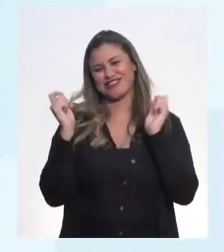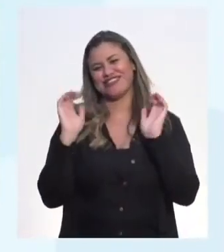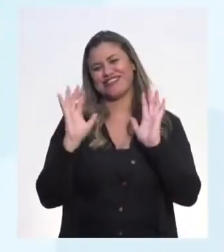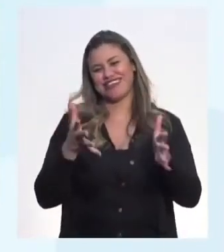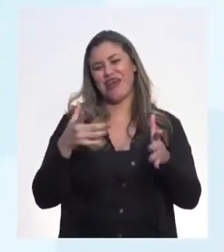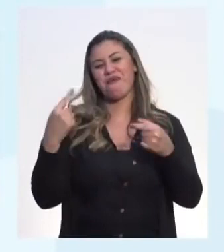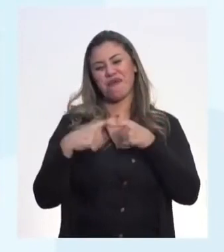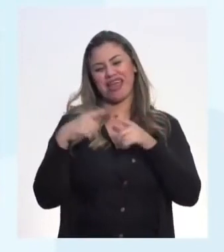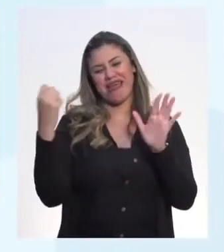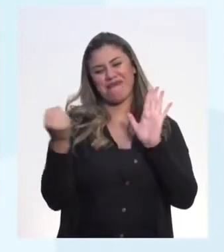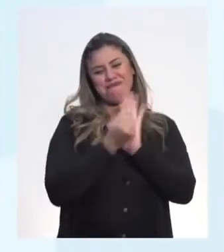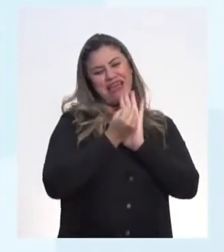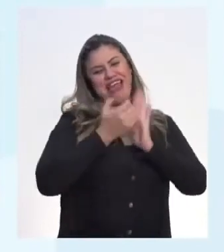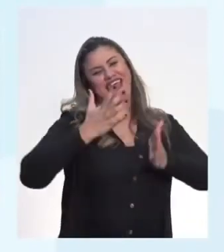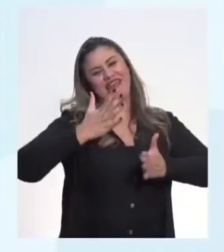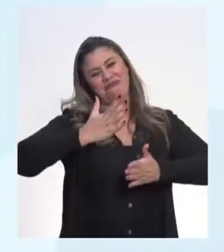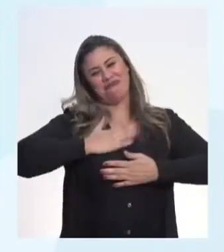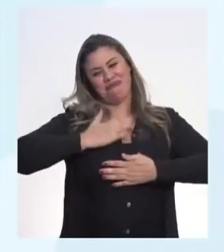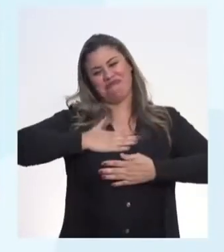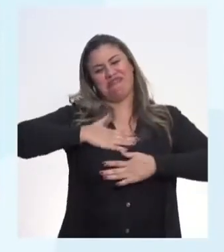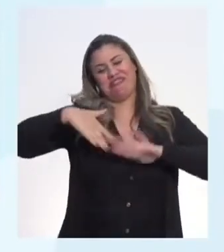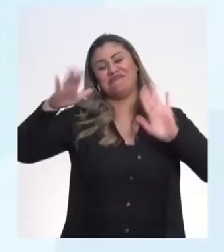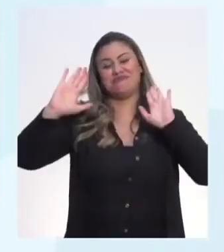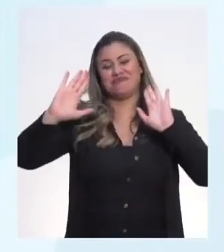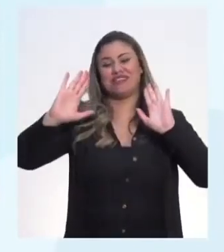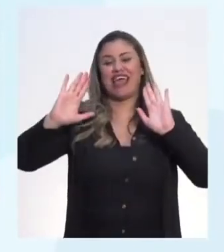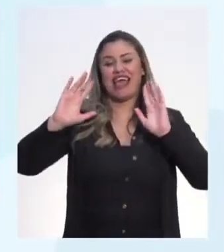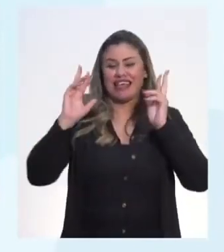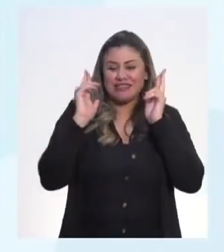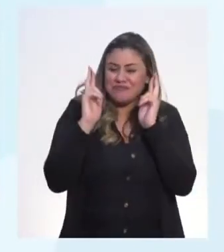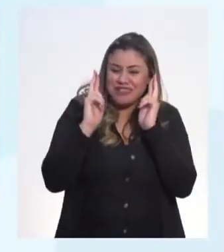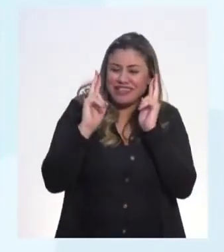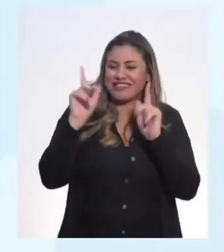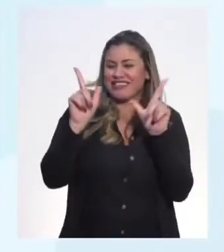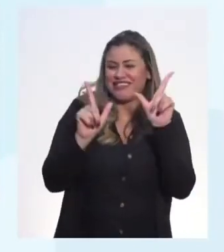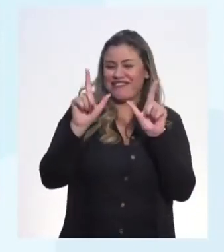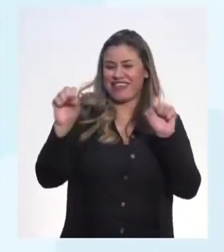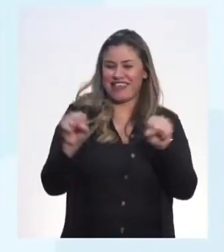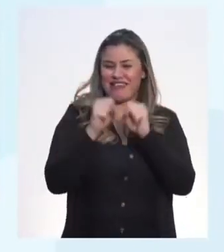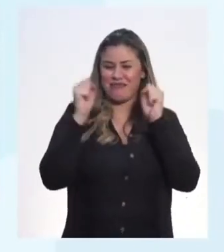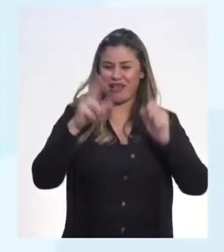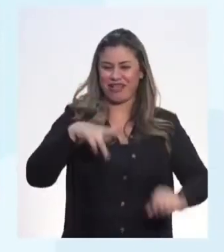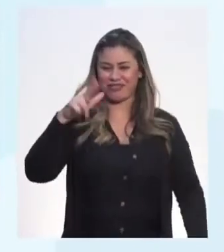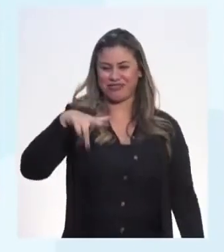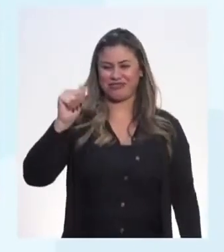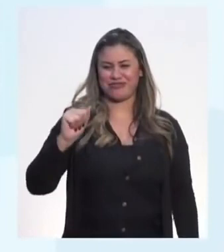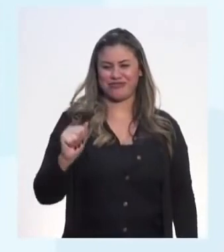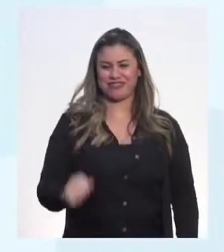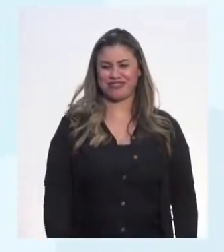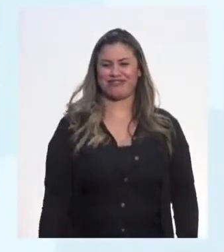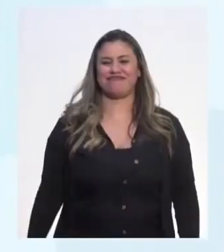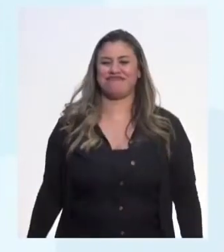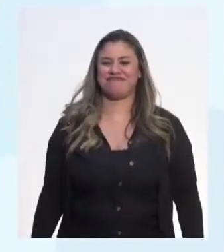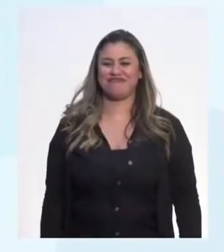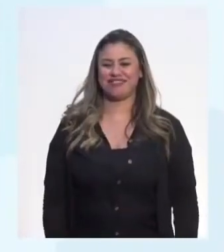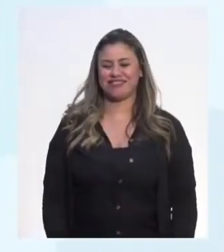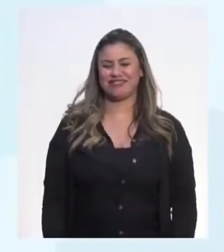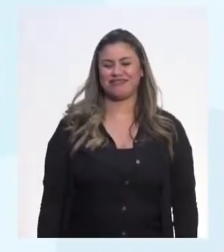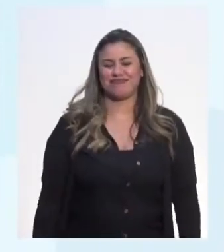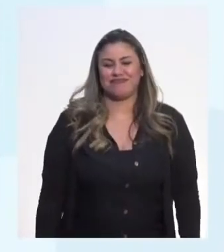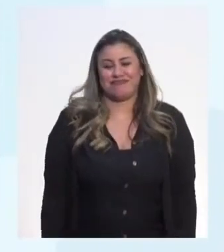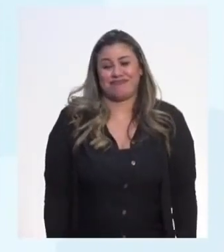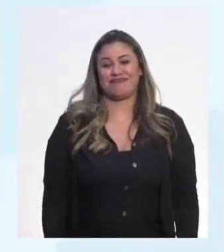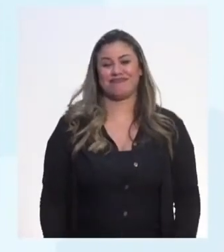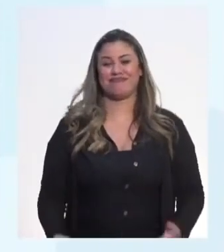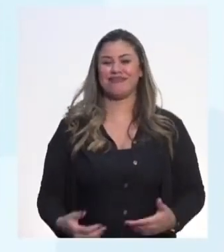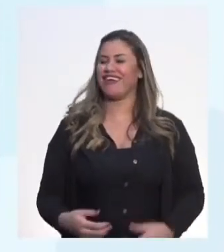é a esperança Da minha televisão nunca quebrar entendeu E ele tem outros gastos com 60 polegadas gente